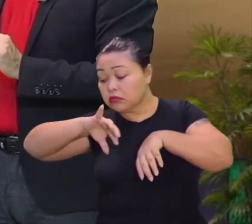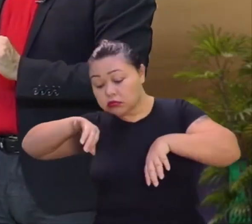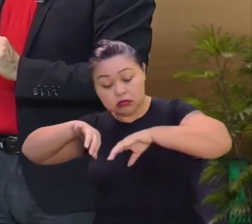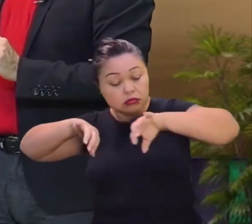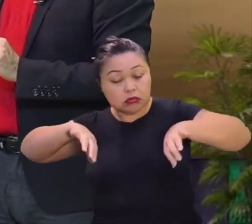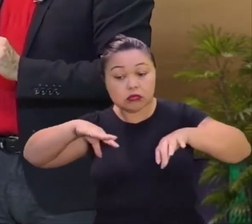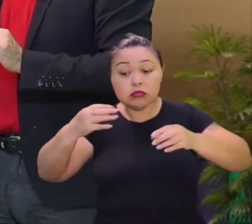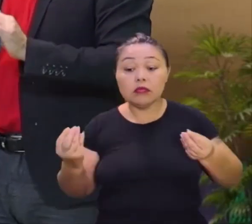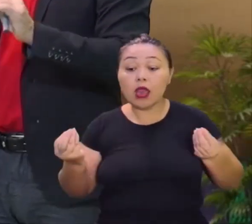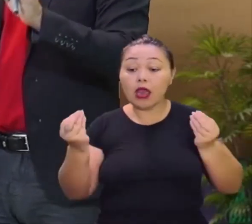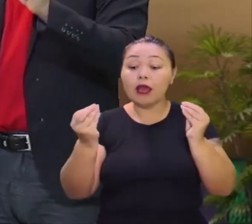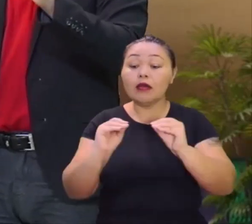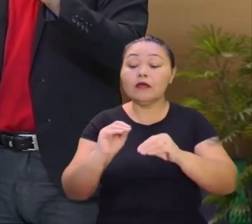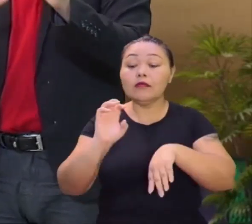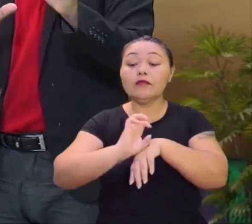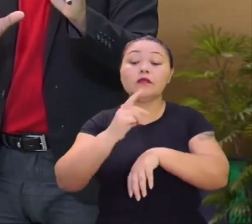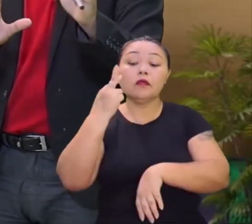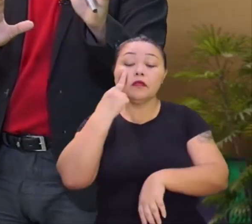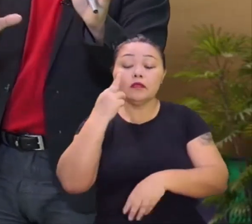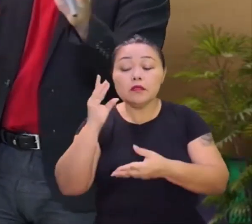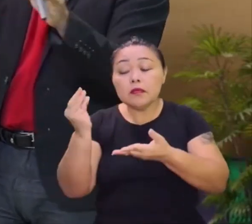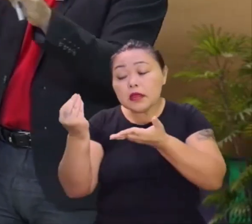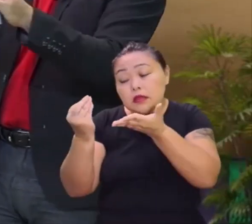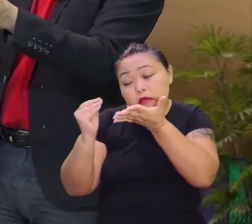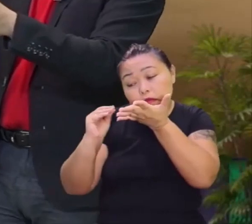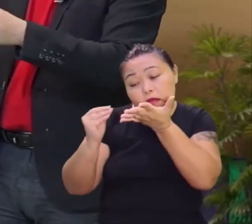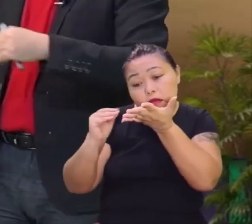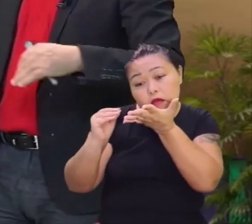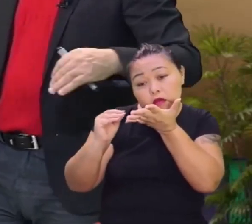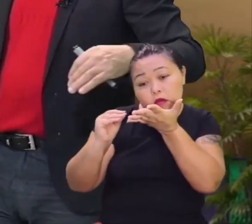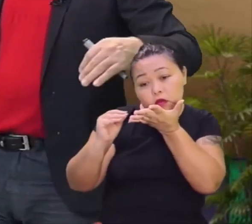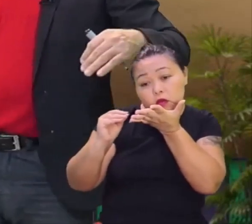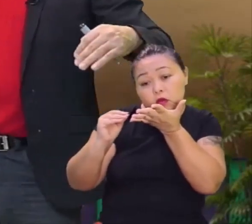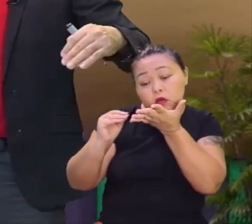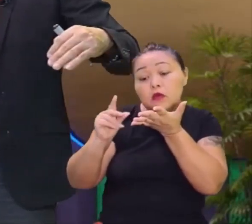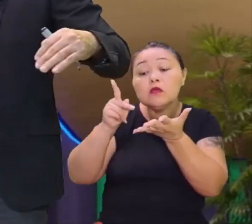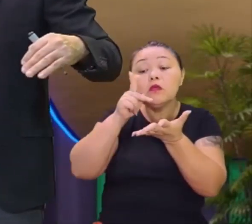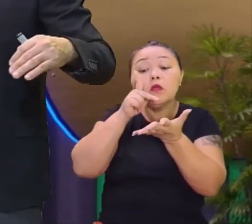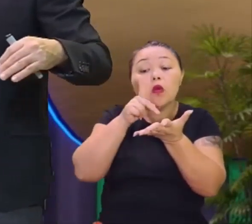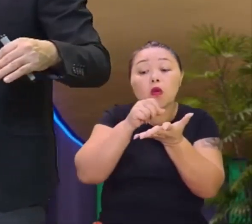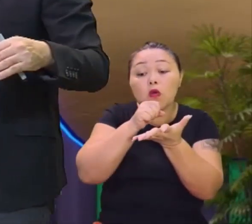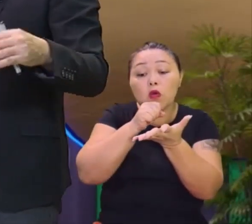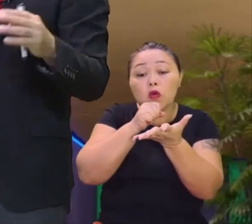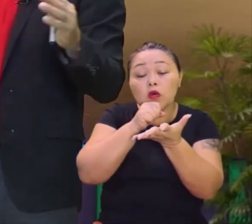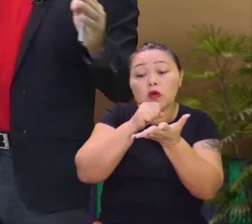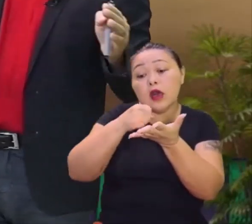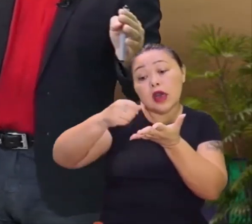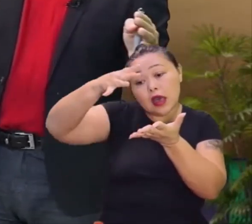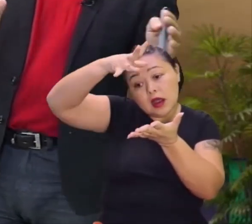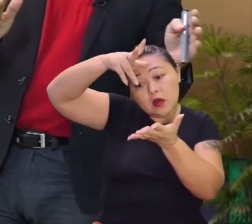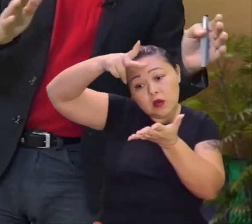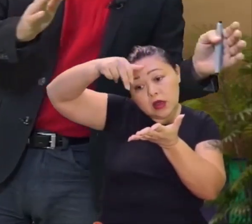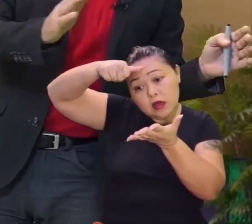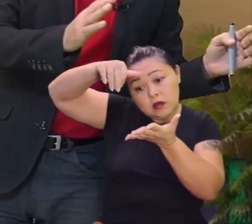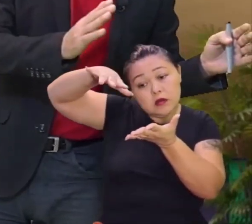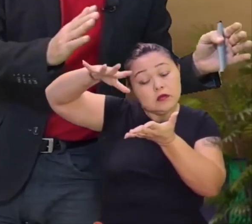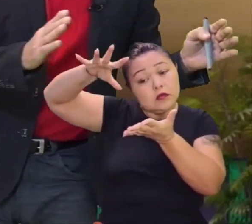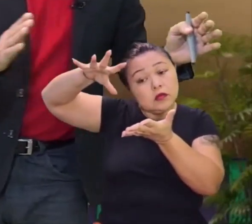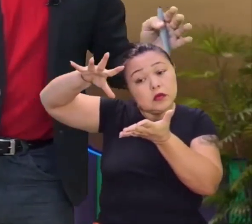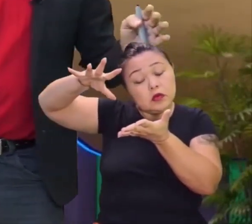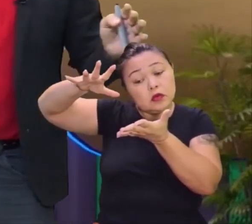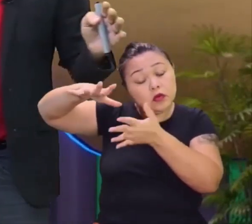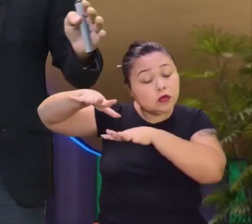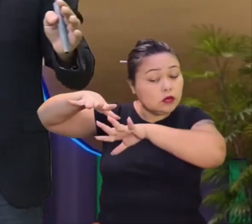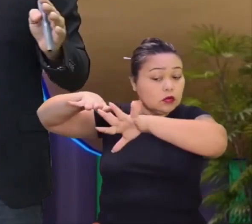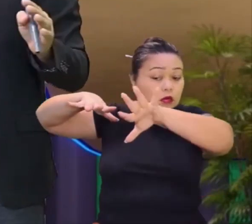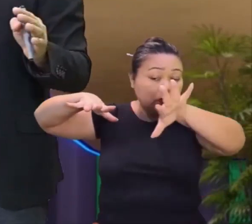o estado de Rondônia? Pedaço aqui, ó, da região aqui de Porto Velho, que era do Amazonas, e